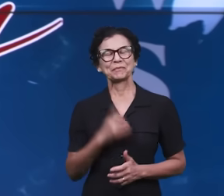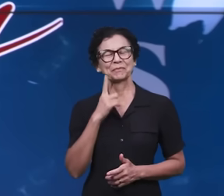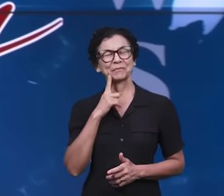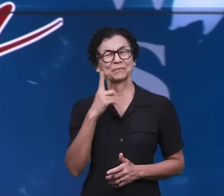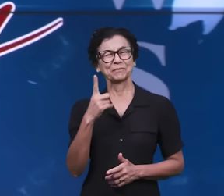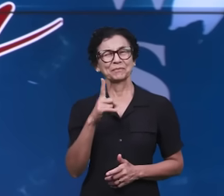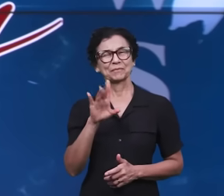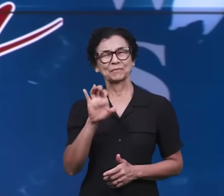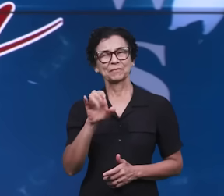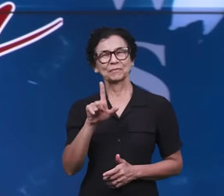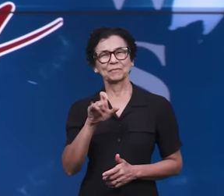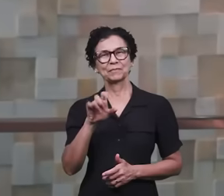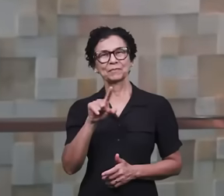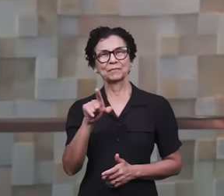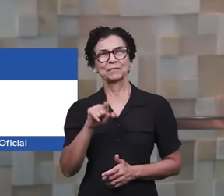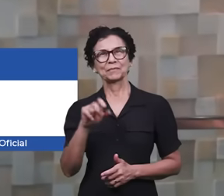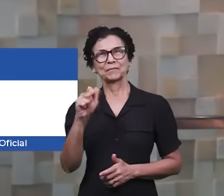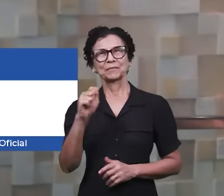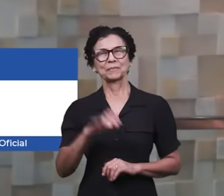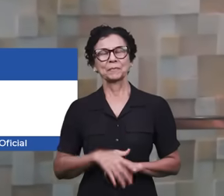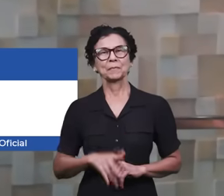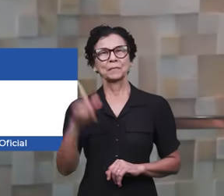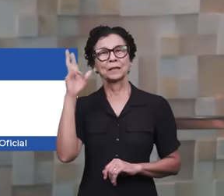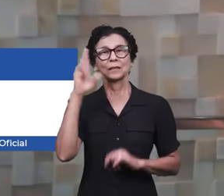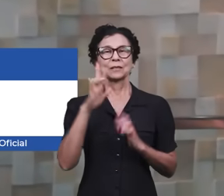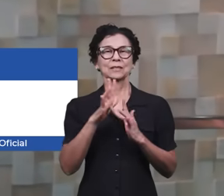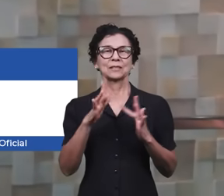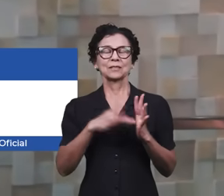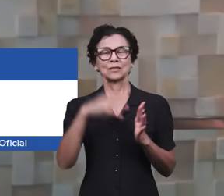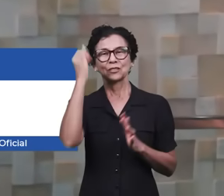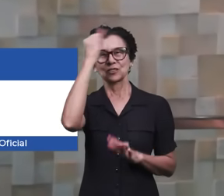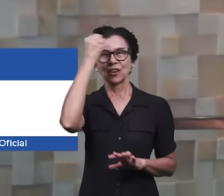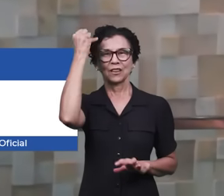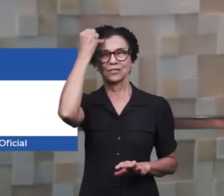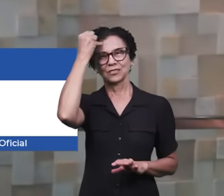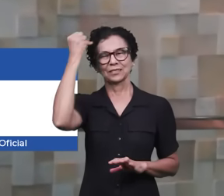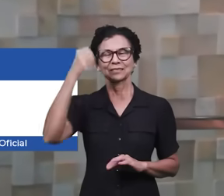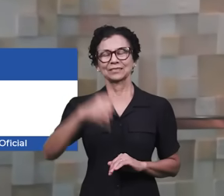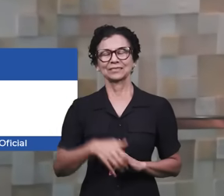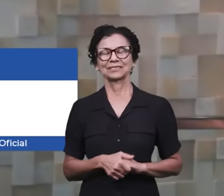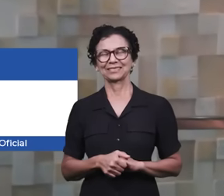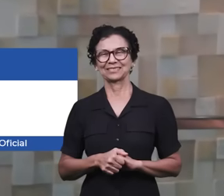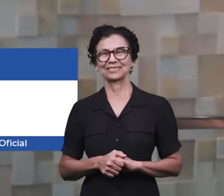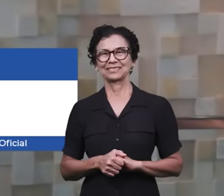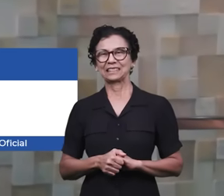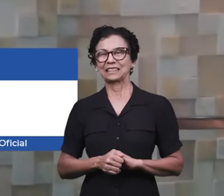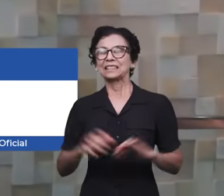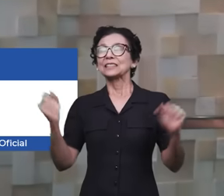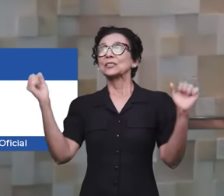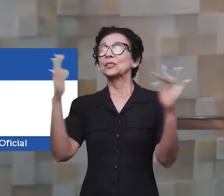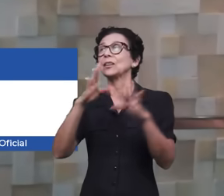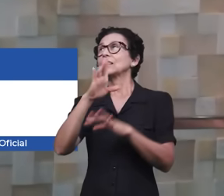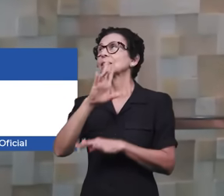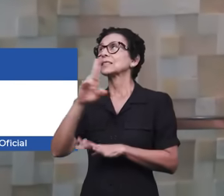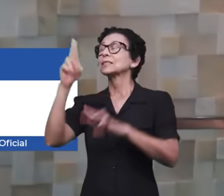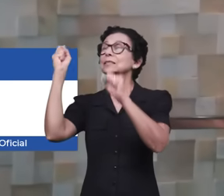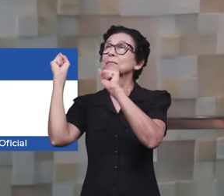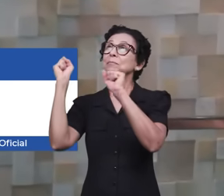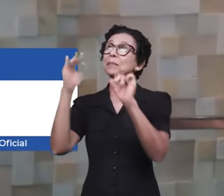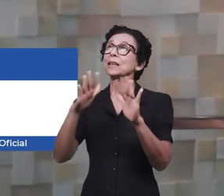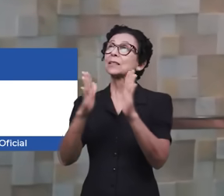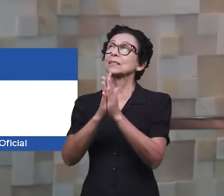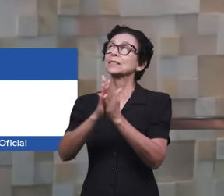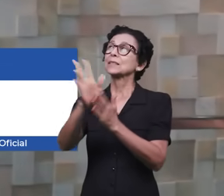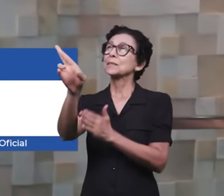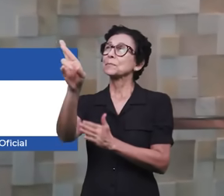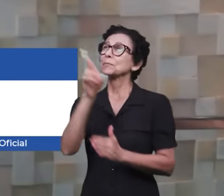você. Mais informações aí para a gente. A paz do Senhor Jesus, Jorge. Para glorificar ao Senhor por tantas bênçãos e respostas de